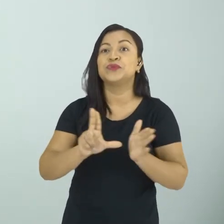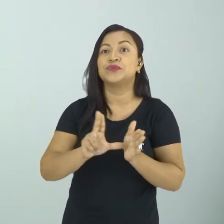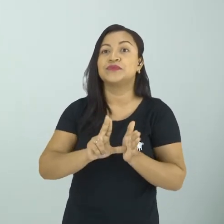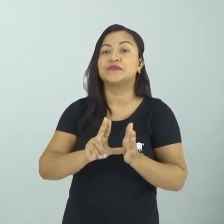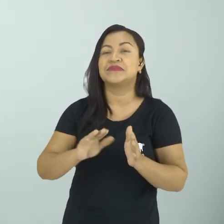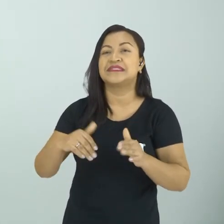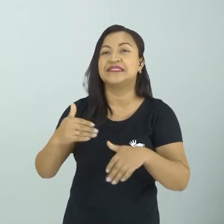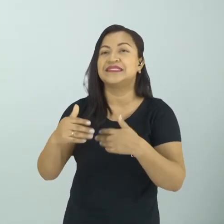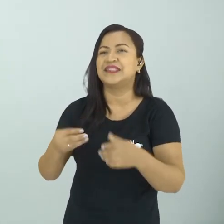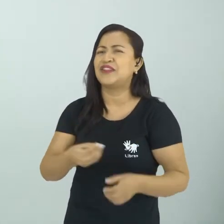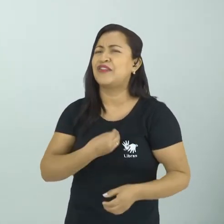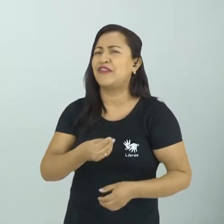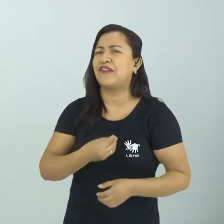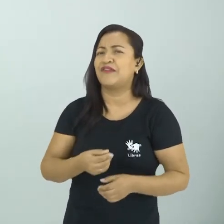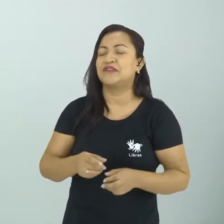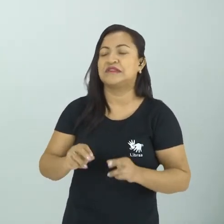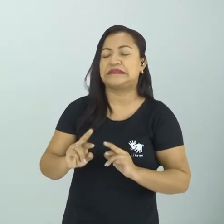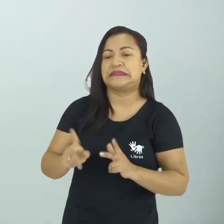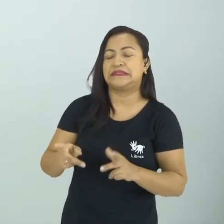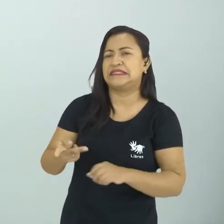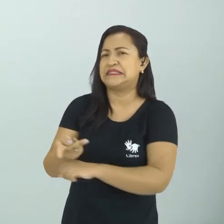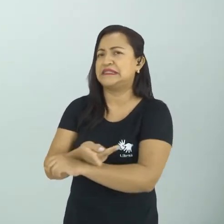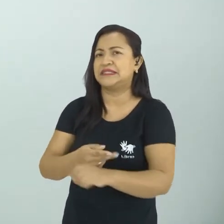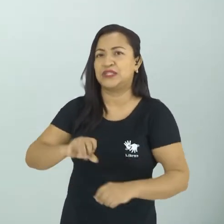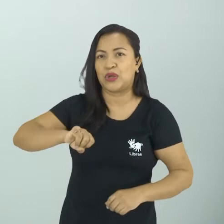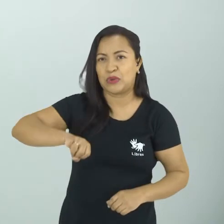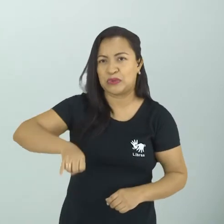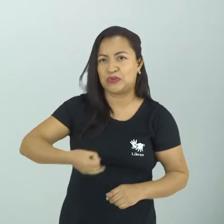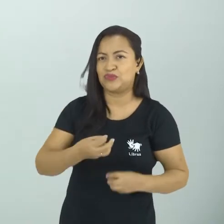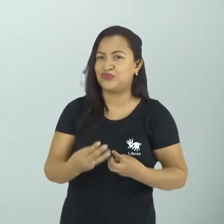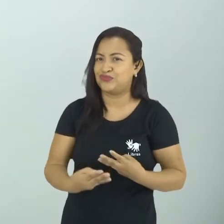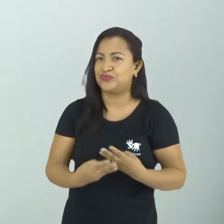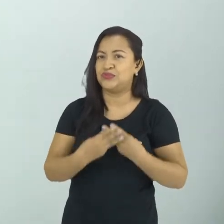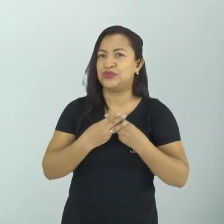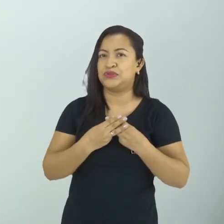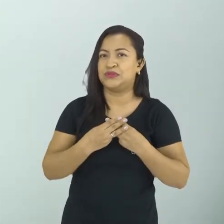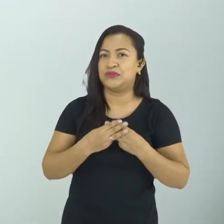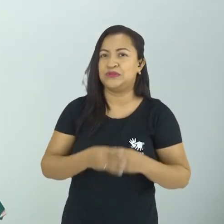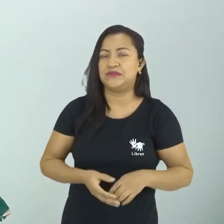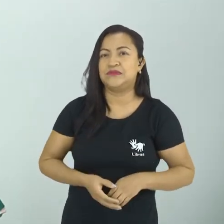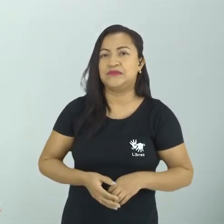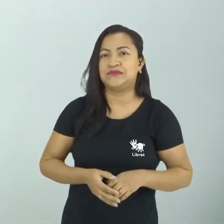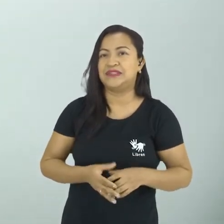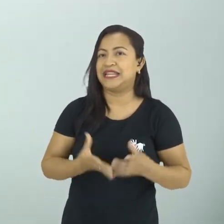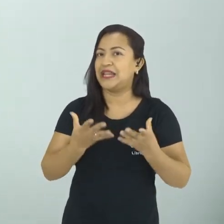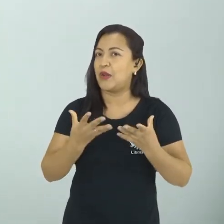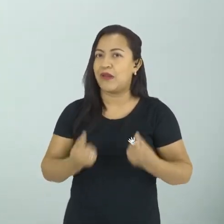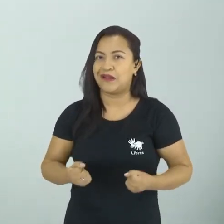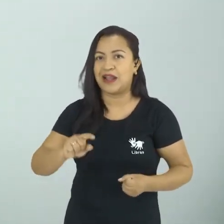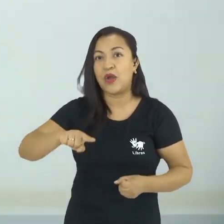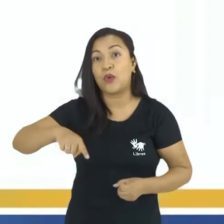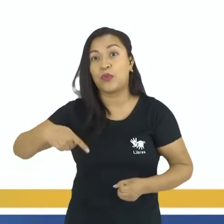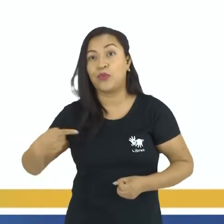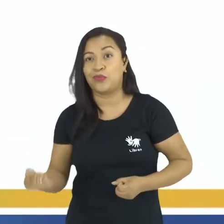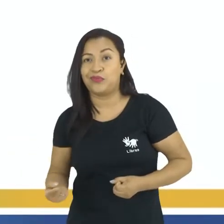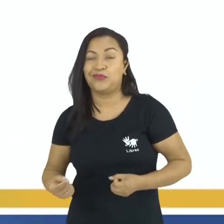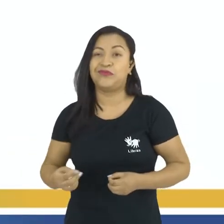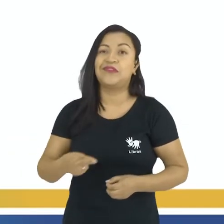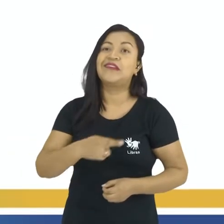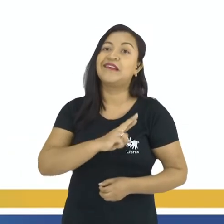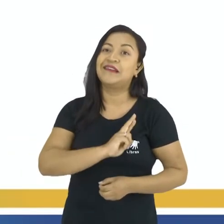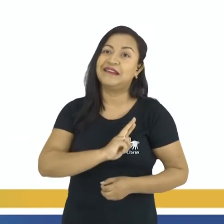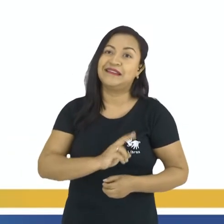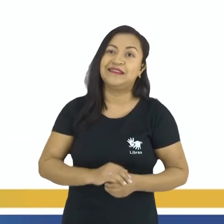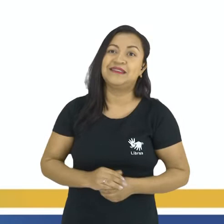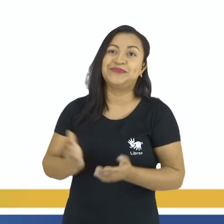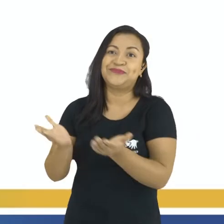tornou radical, antissemita. Não havia ali a tolerância religiosa, ele era intolerante. Olha